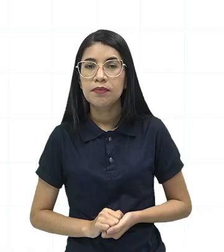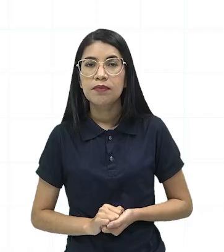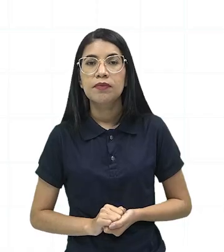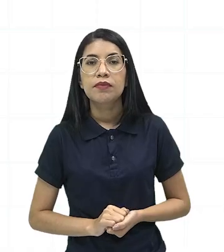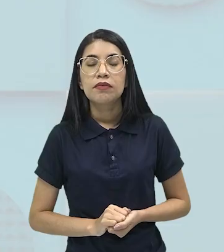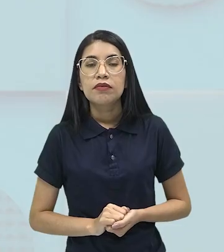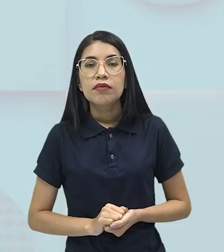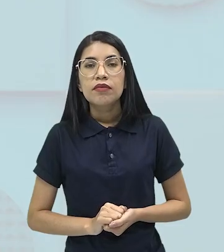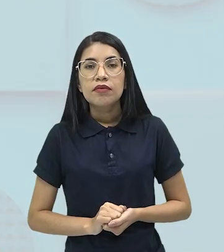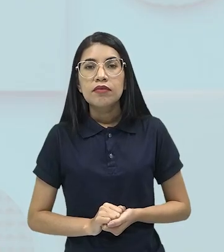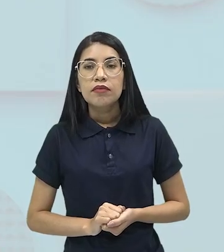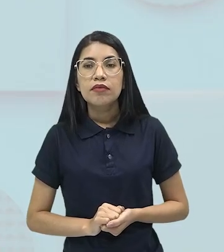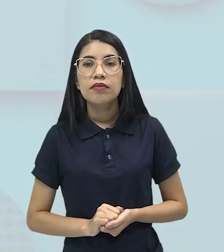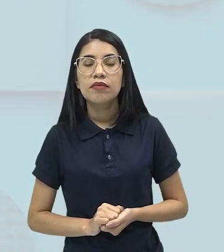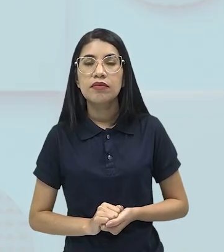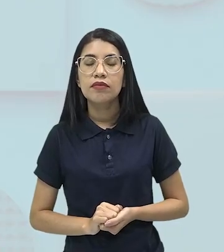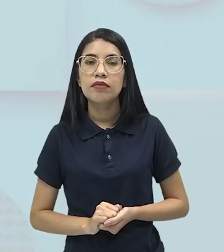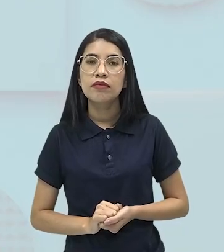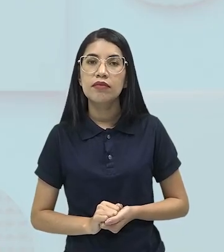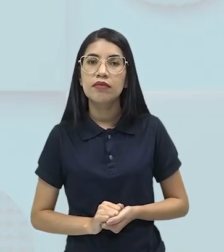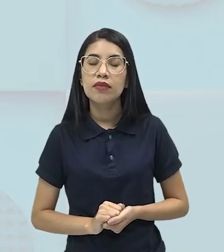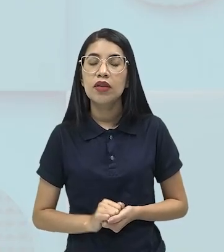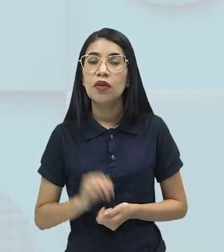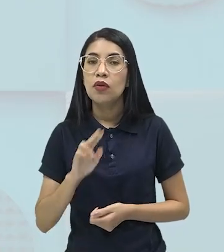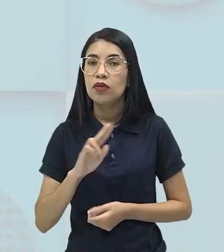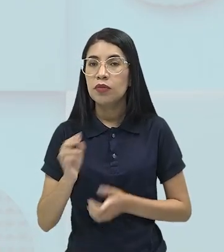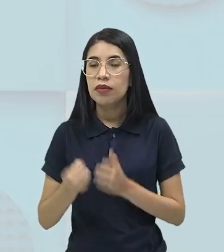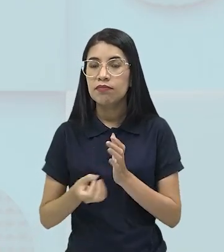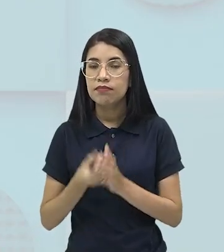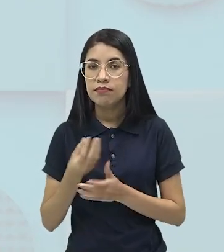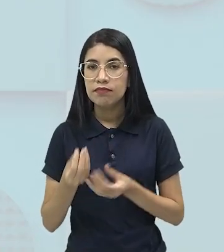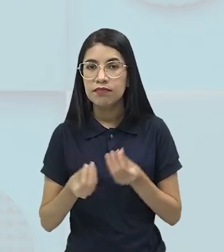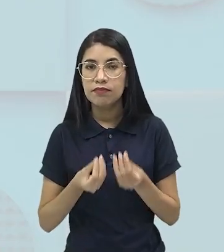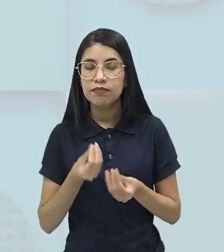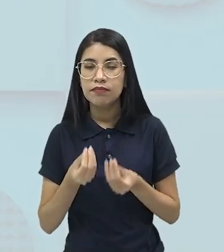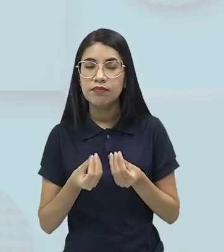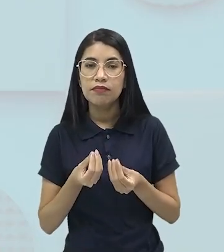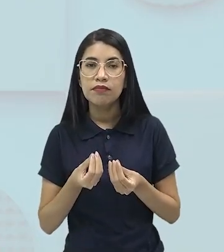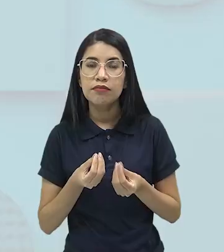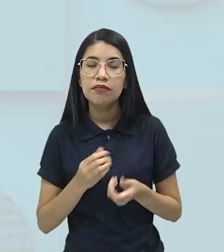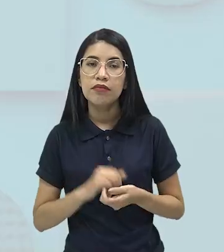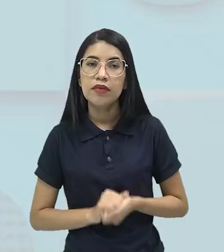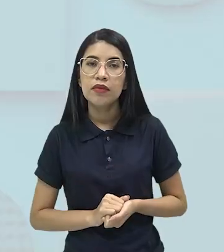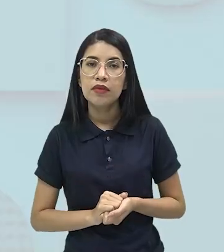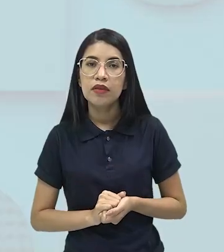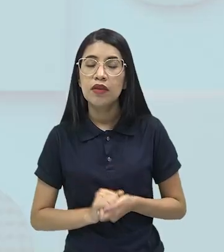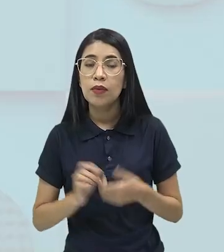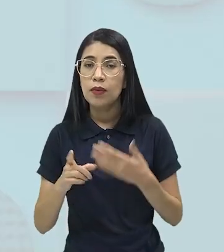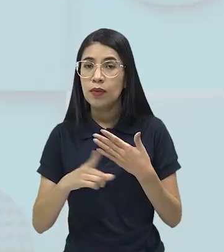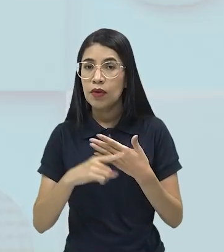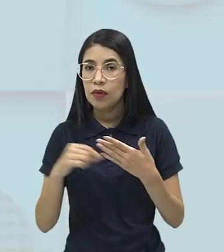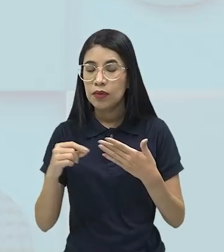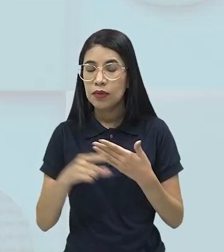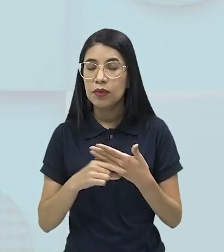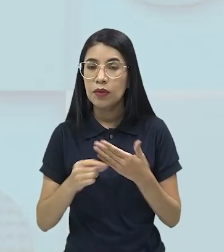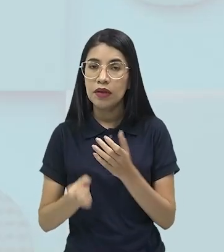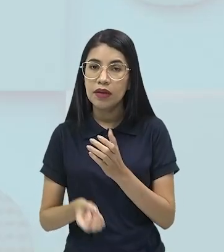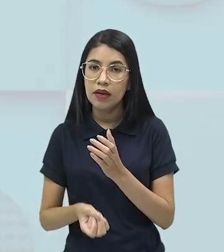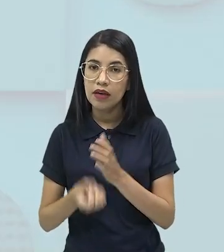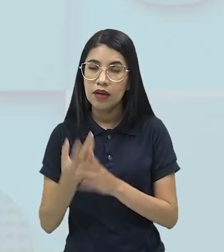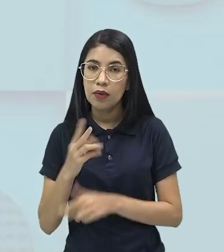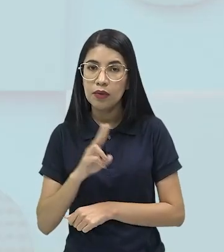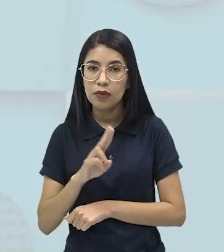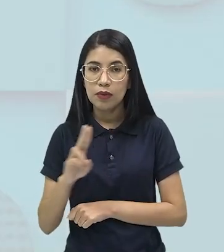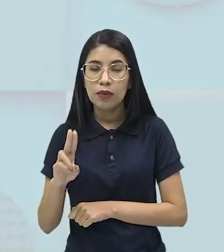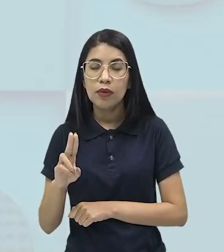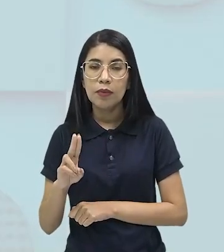certo? E esse nome ele é criado, né? O autor ele criou esse nome para dar, claro, se